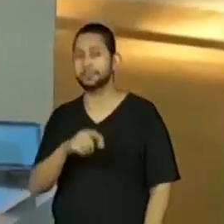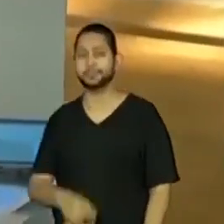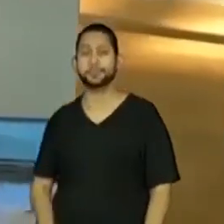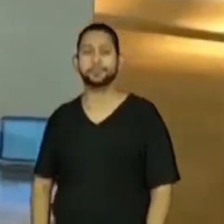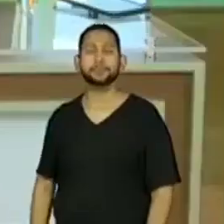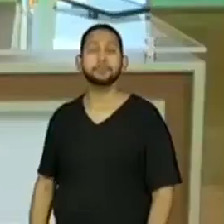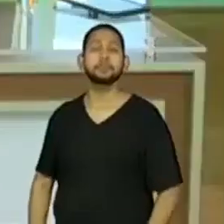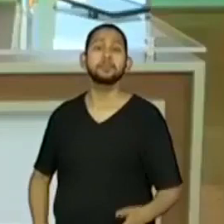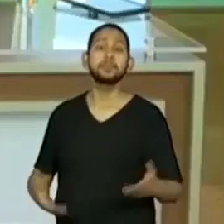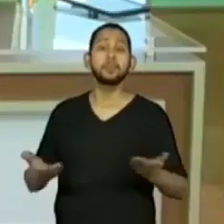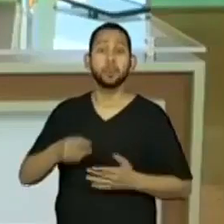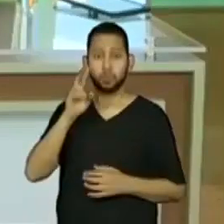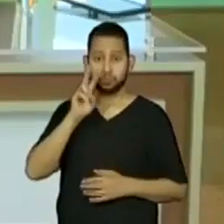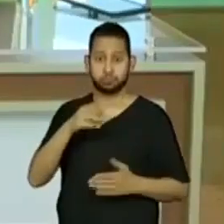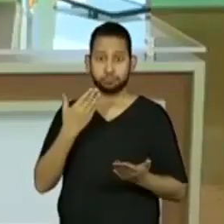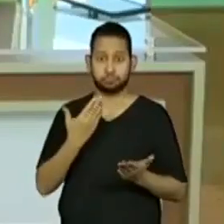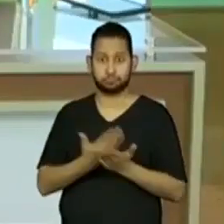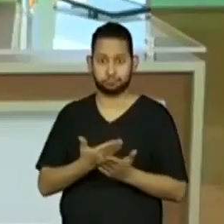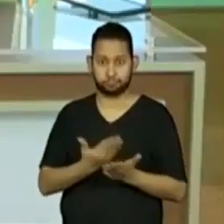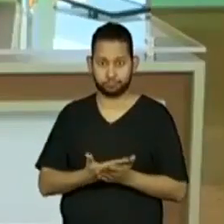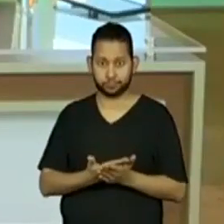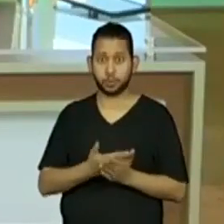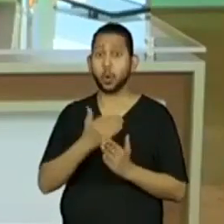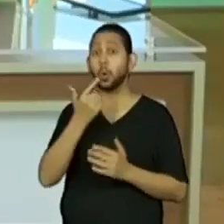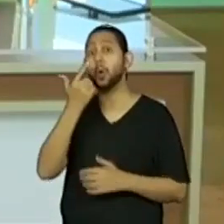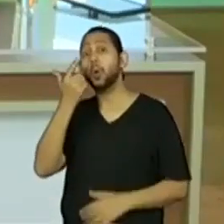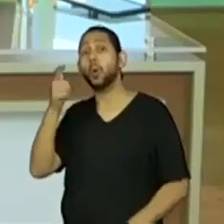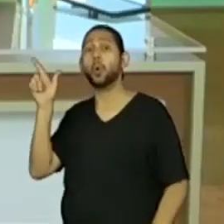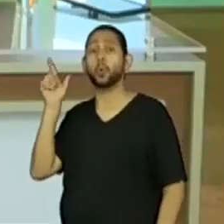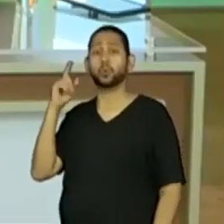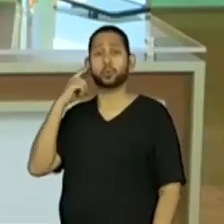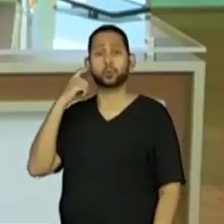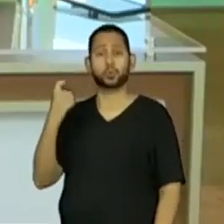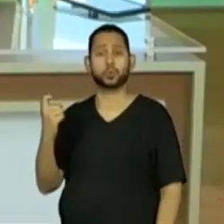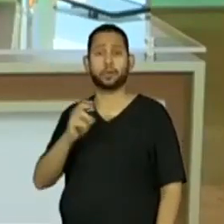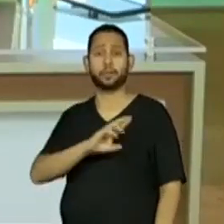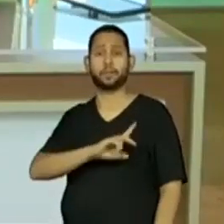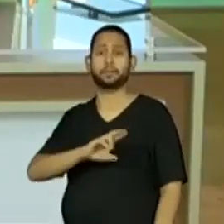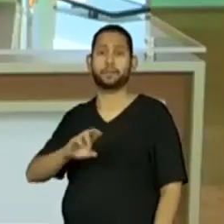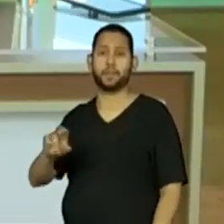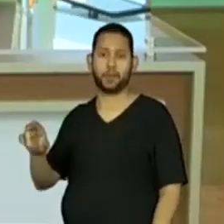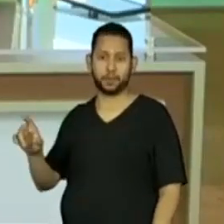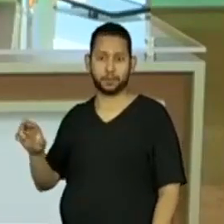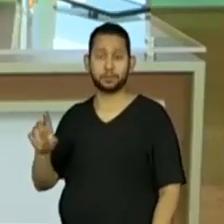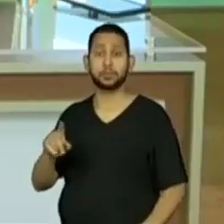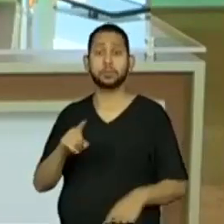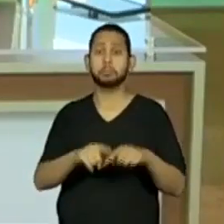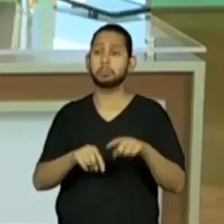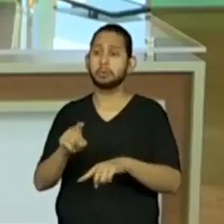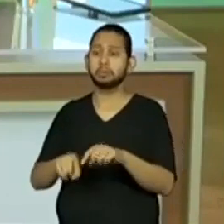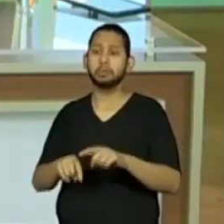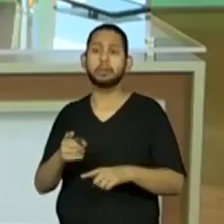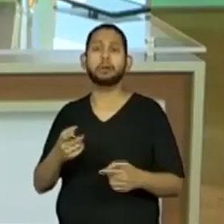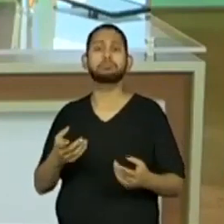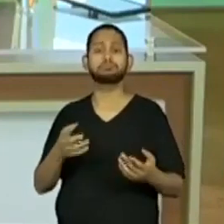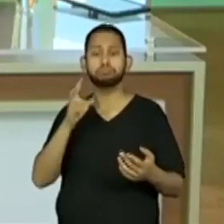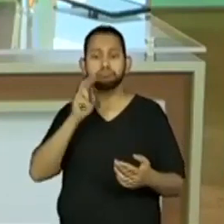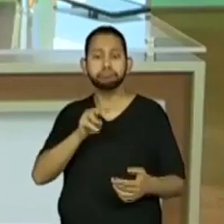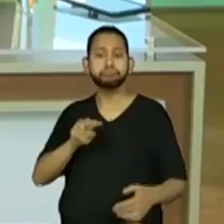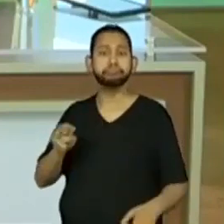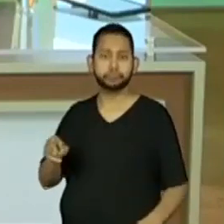Então, vamos ver agora outras produções de sons a partir de objetos, de